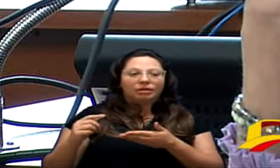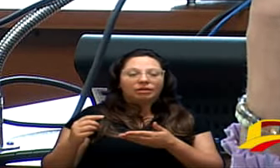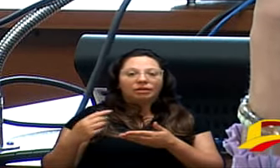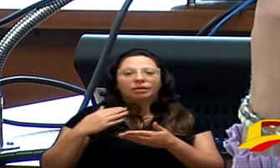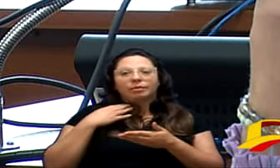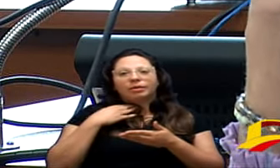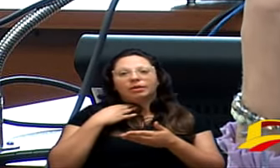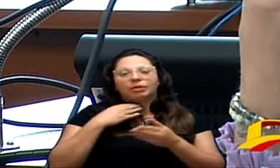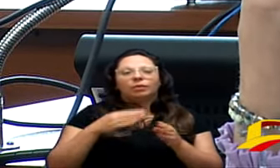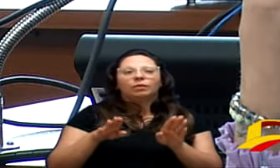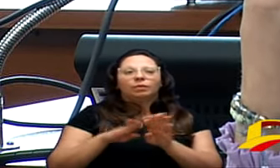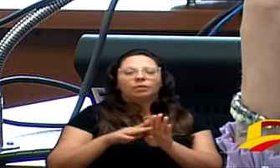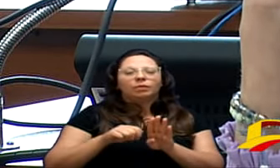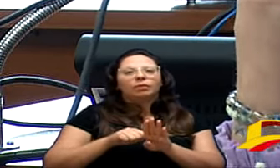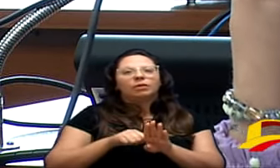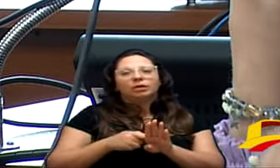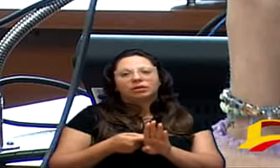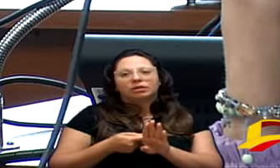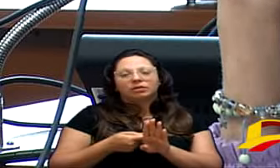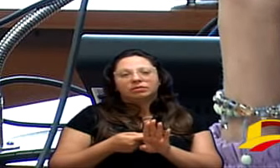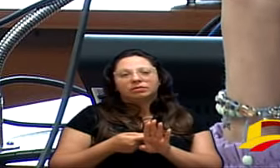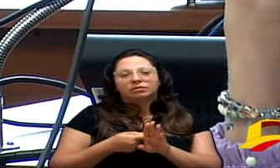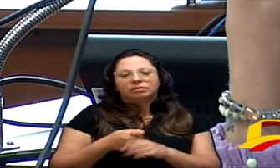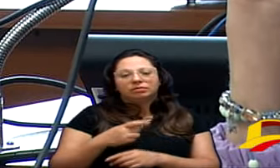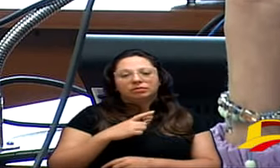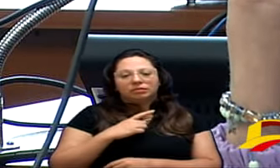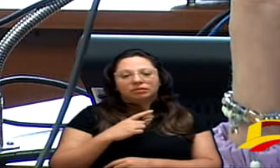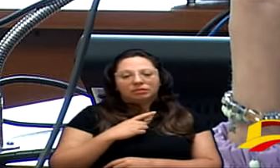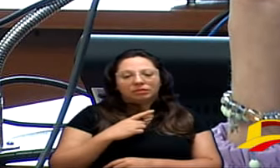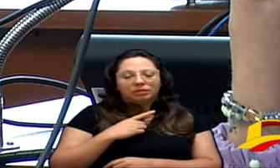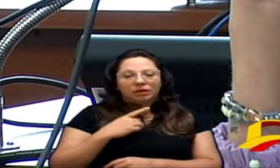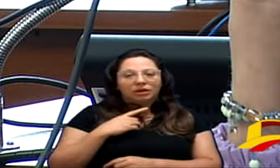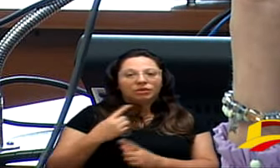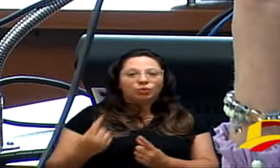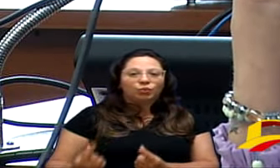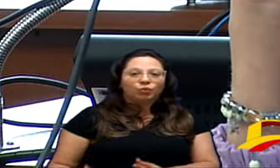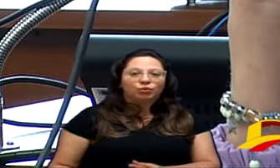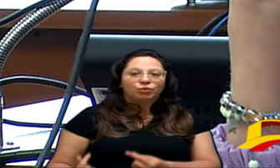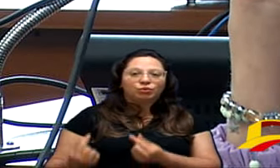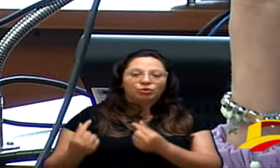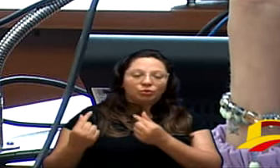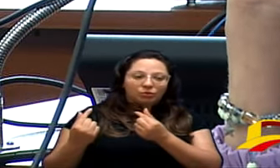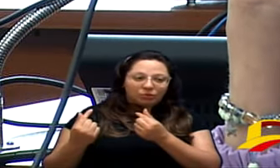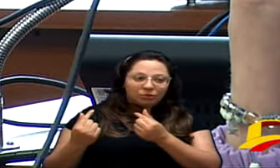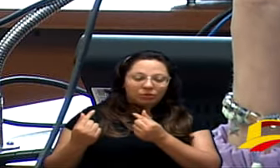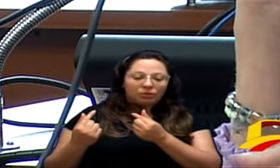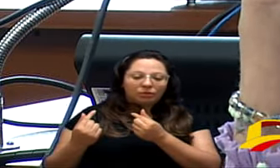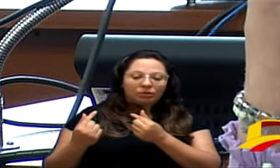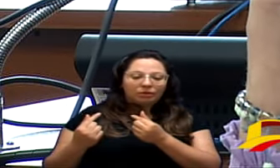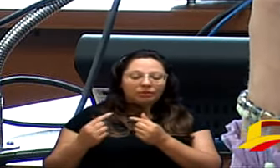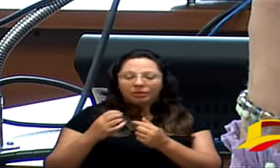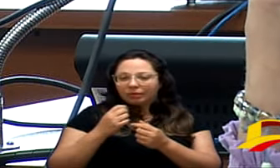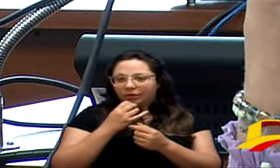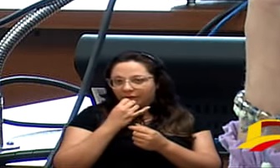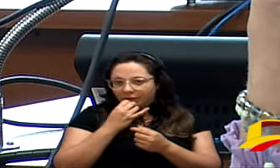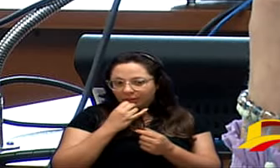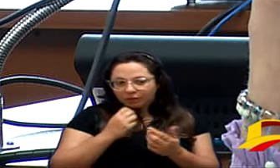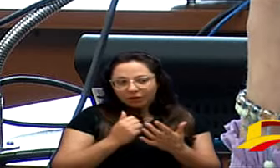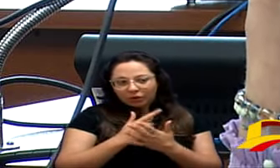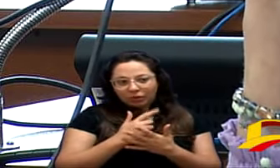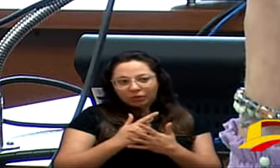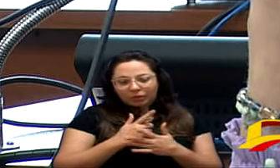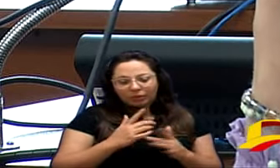bloqueadas e que tem indícios de superfaturamento na compra de de prédio por exemplo da da